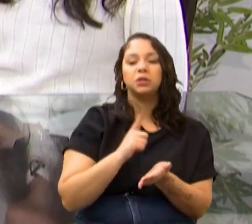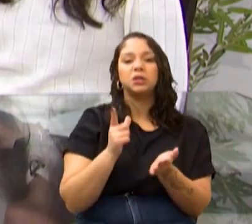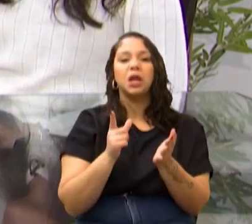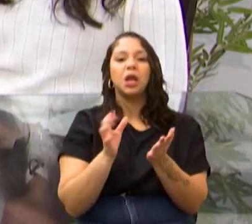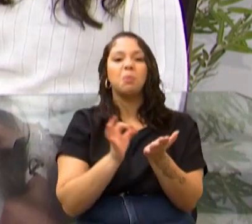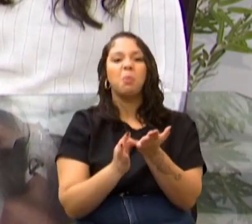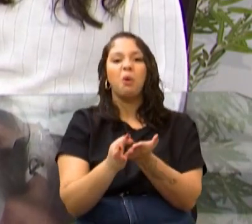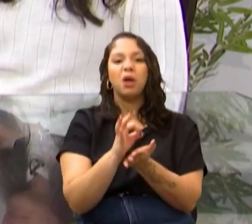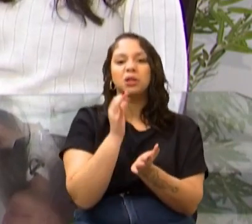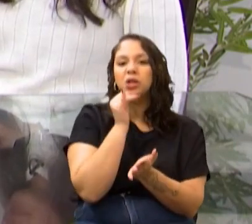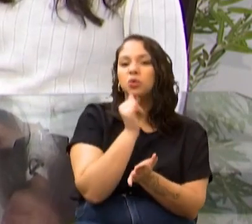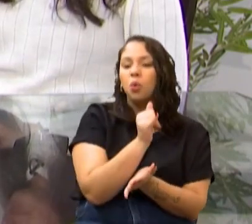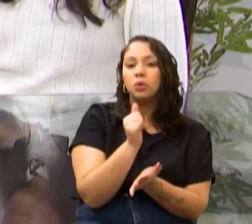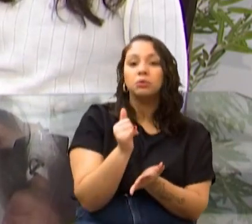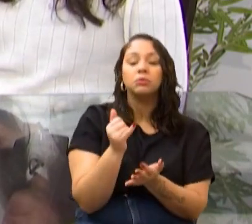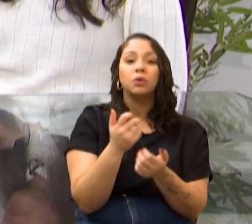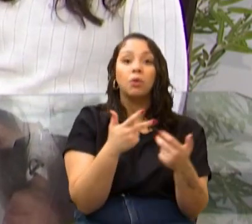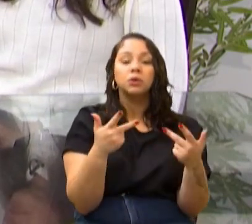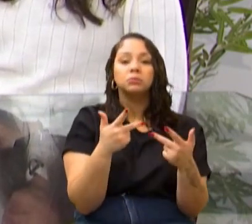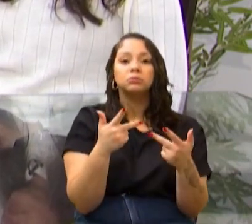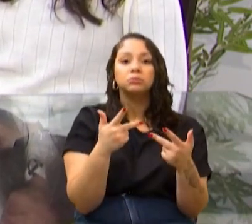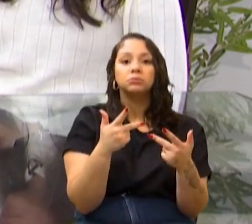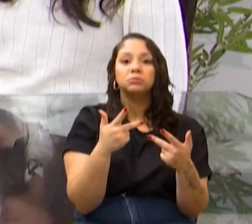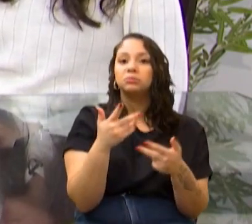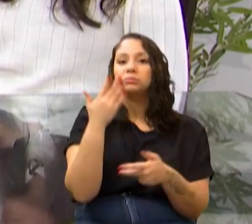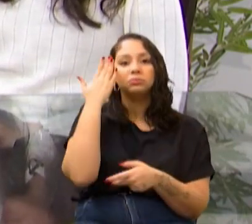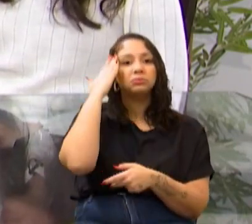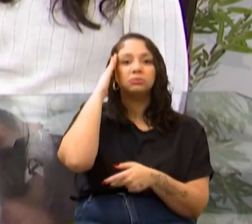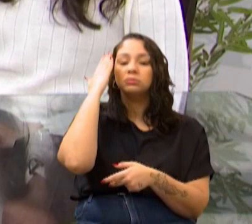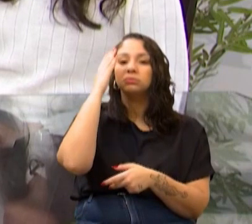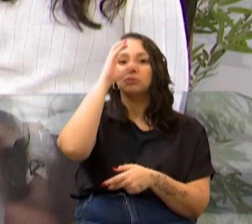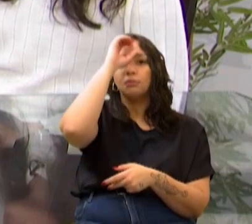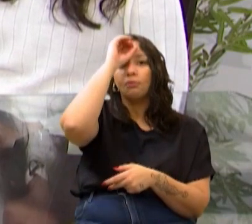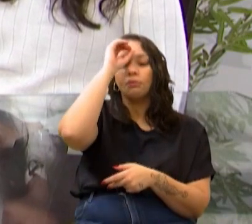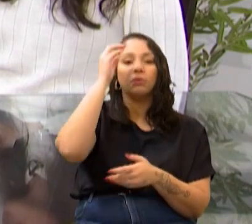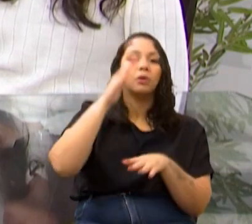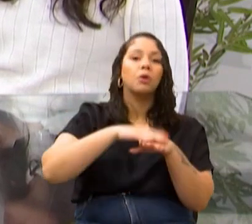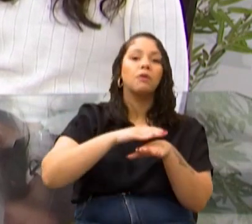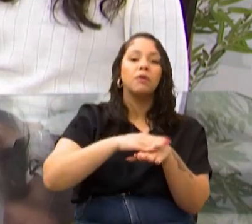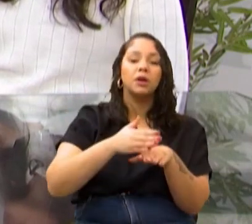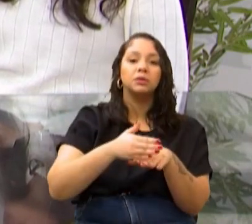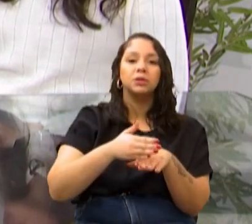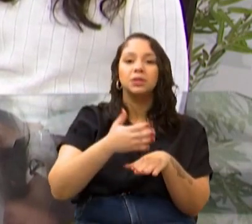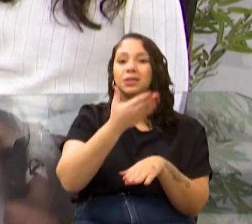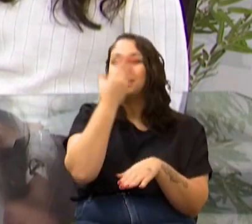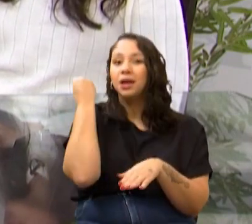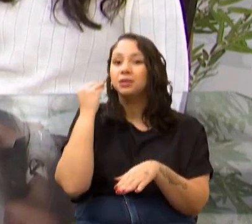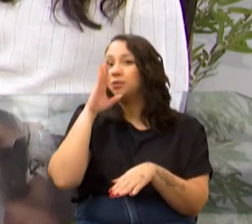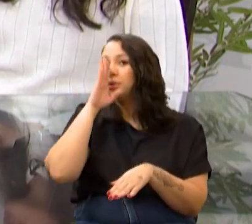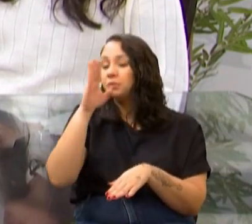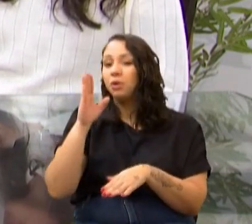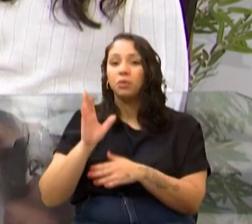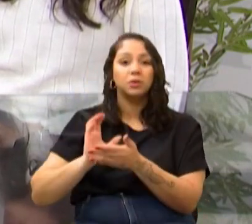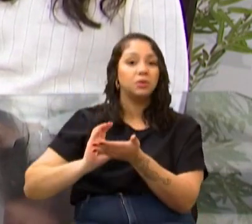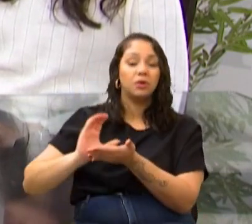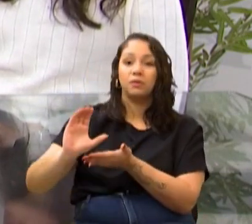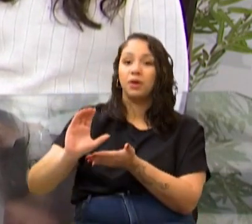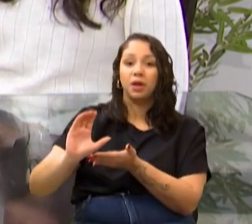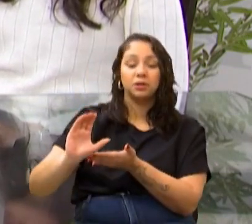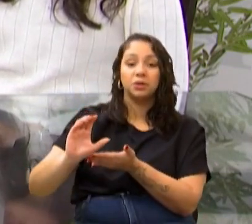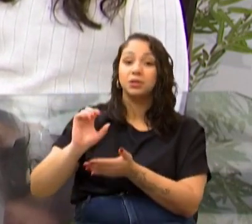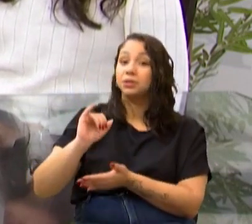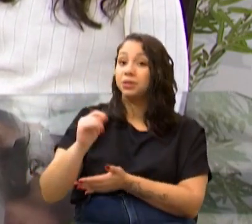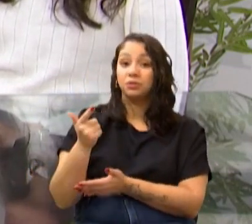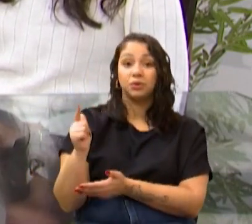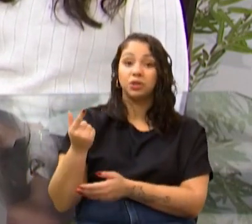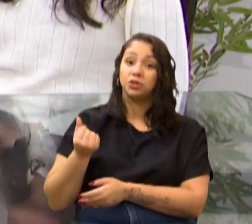investimento em Bitcoin, e ele começa a procurar coisas que ele não entende, que ele não sabe como faz, e ele esquece do principal. Ninguém